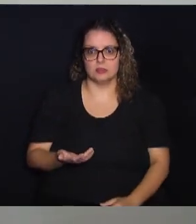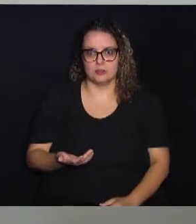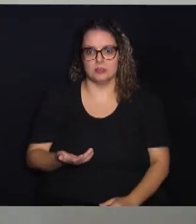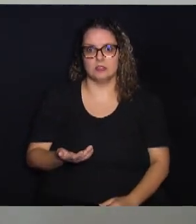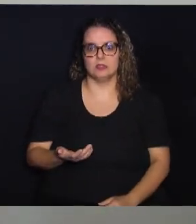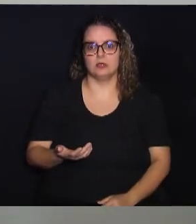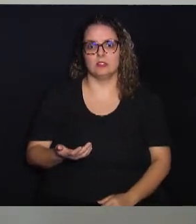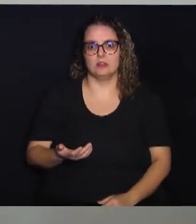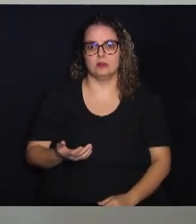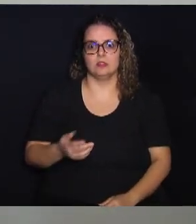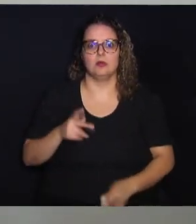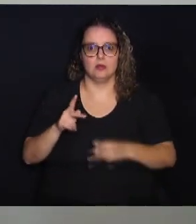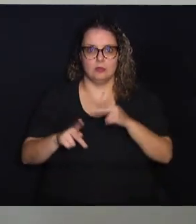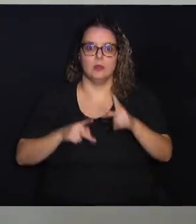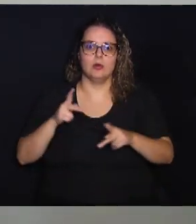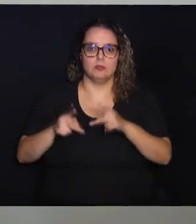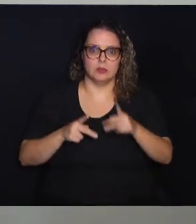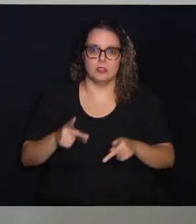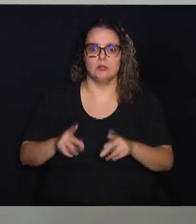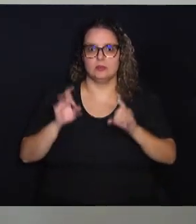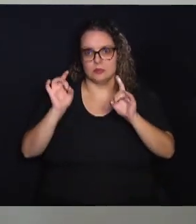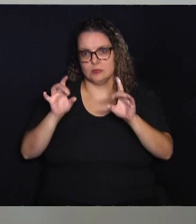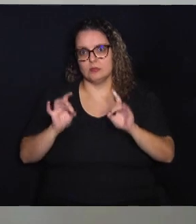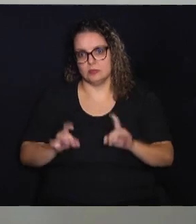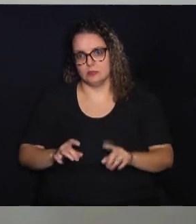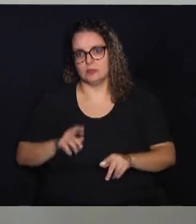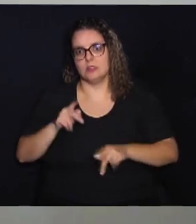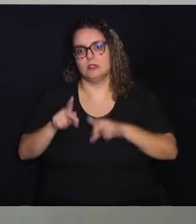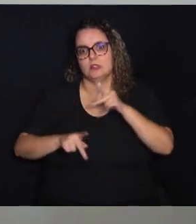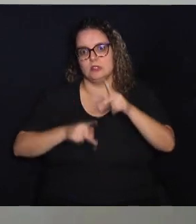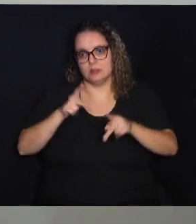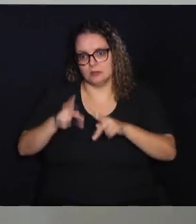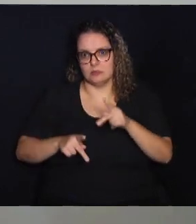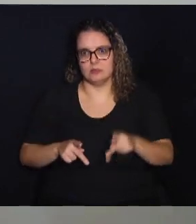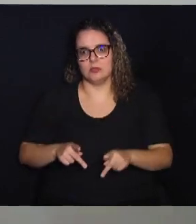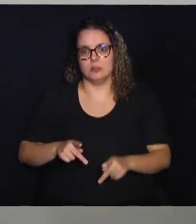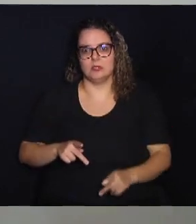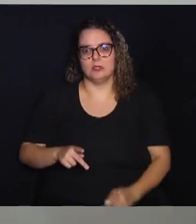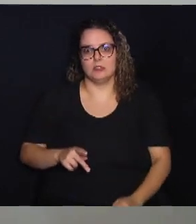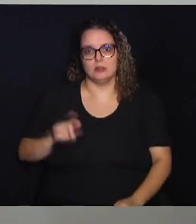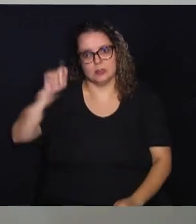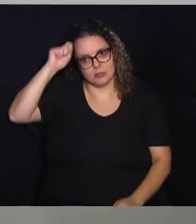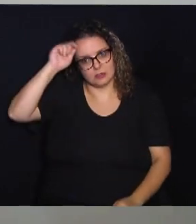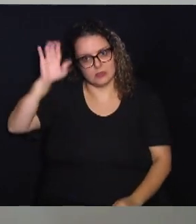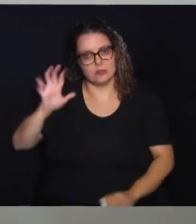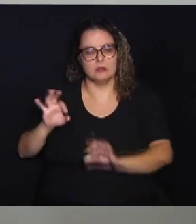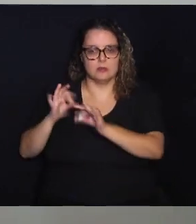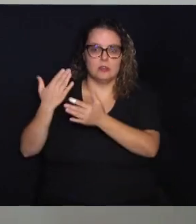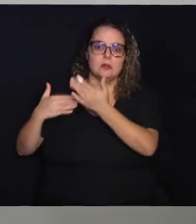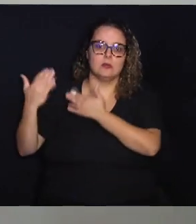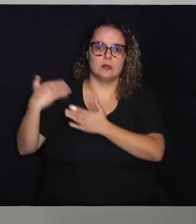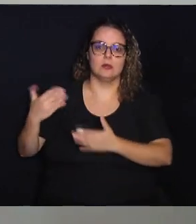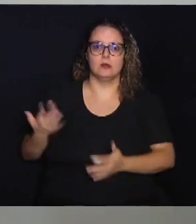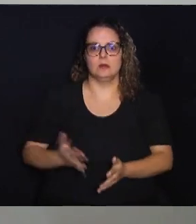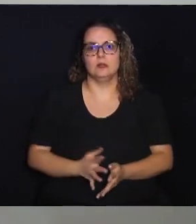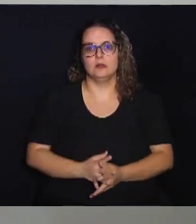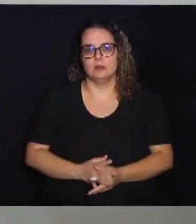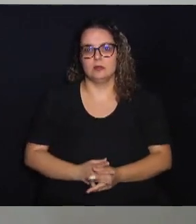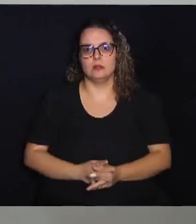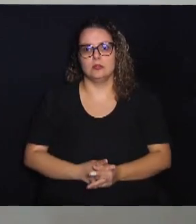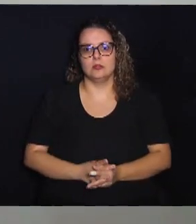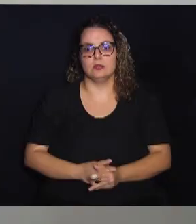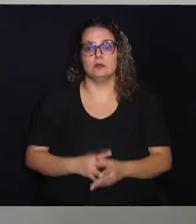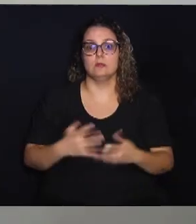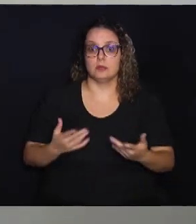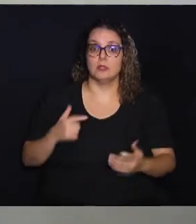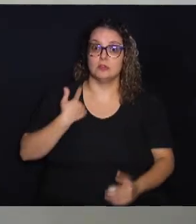na nossa população, especialmente em pessoas de ascendência africana ou então ali do sudoeste da Ásia. Mas